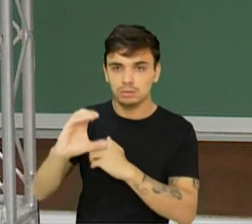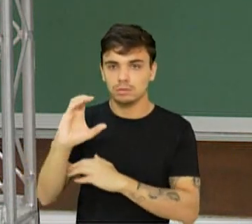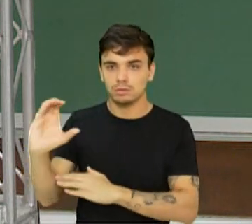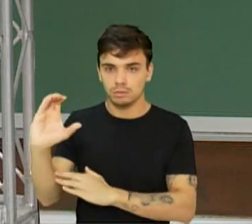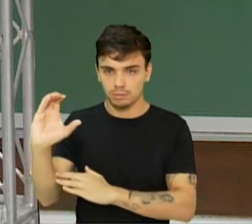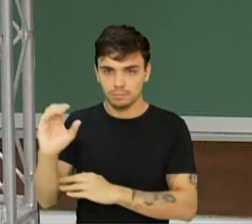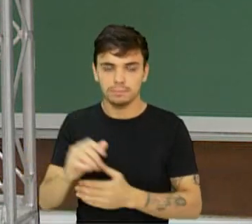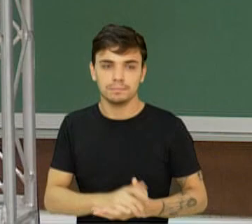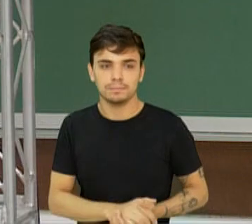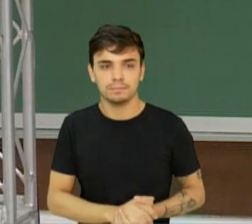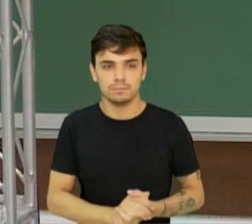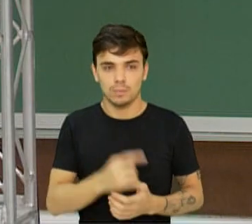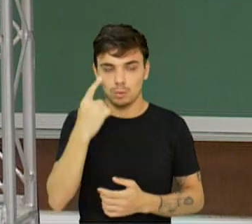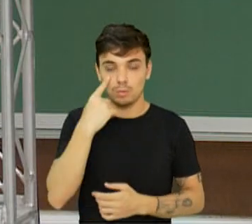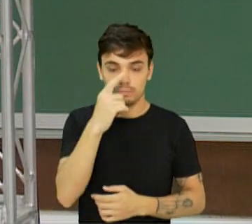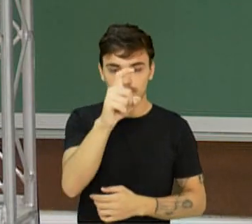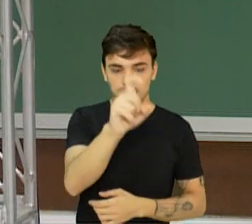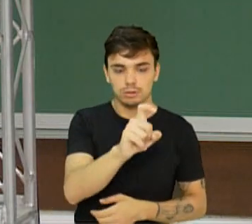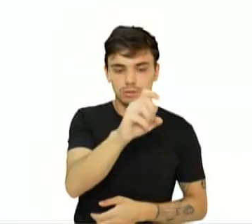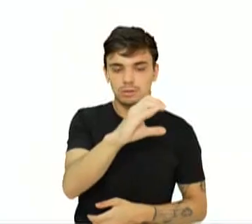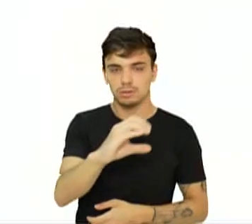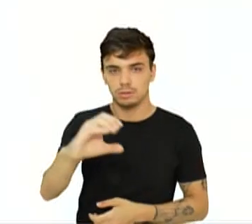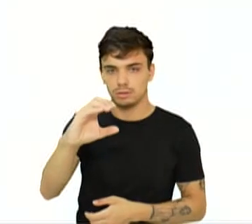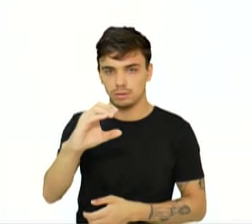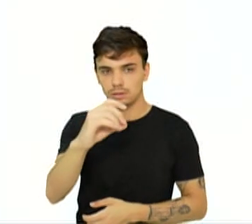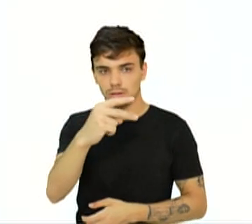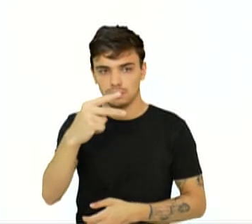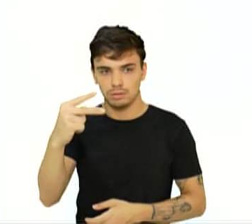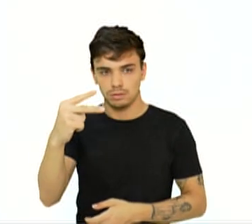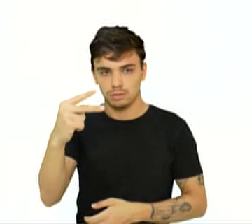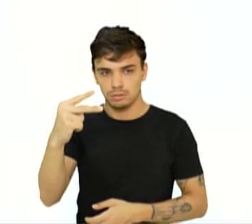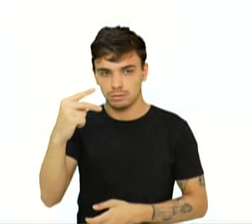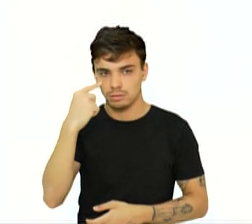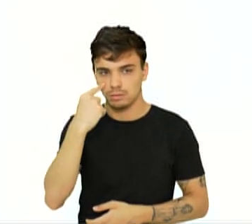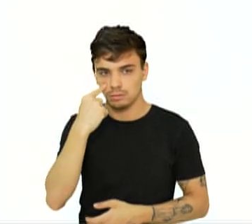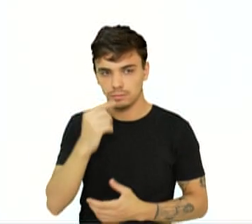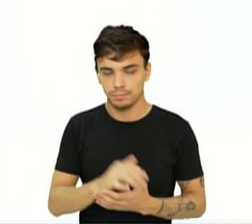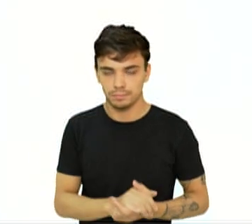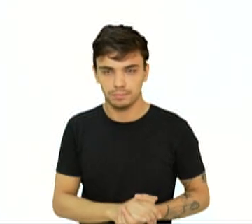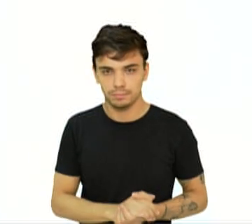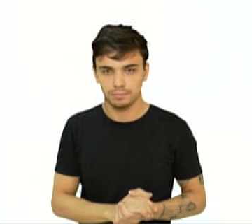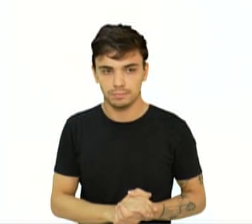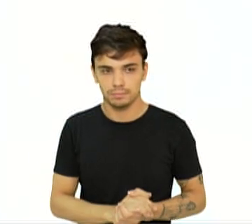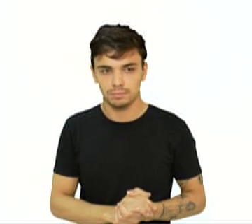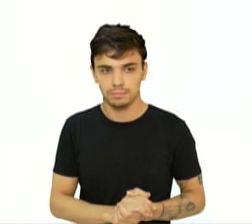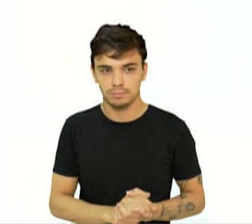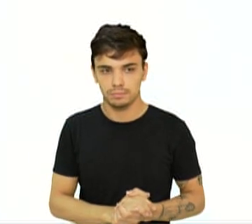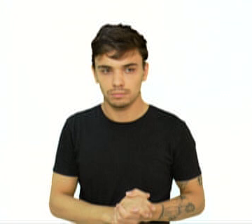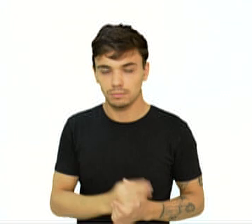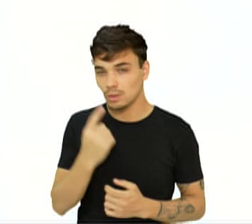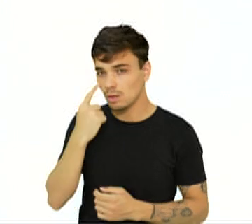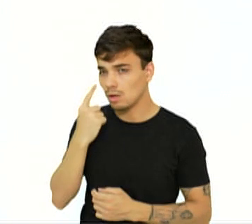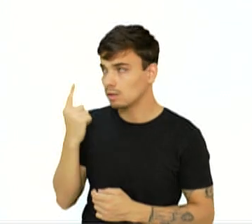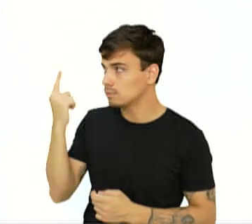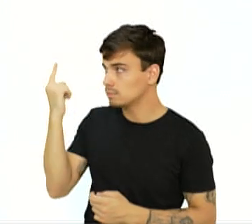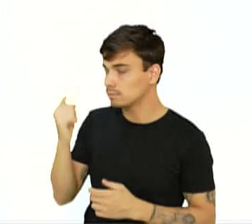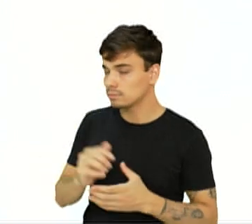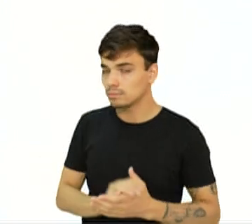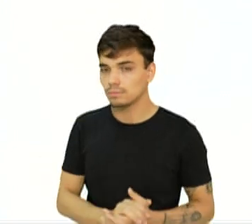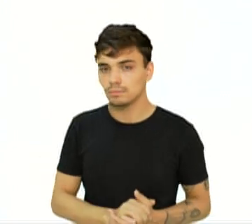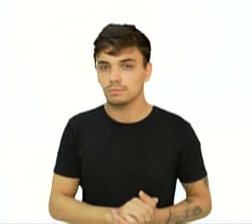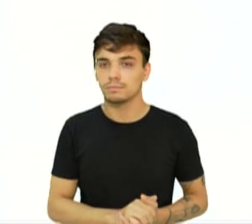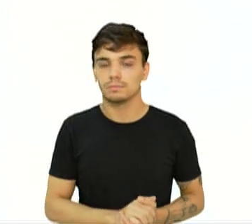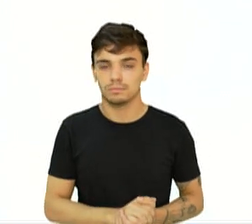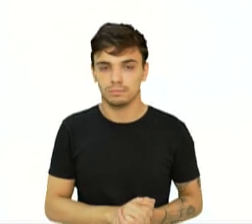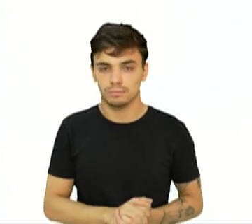então, que XC vezes da ômega C é igual a 1, então C é igual a 1